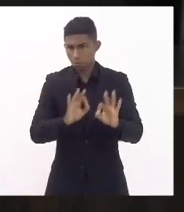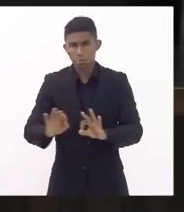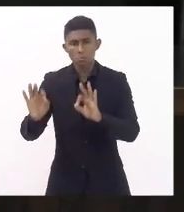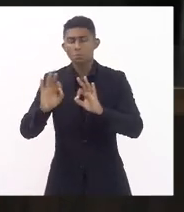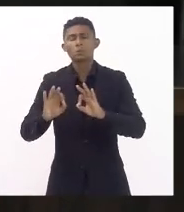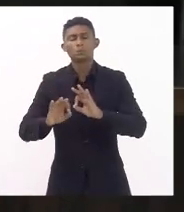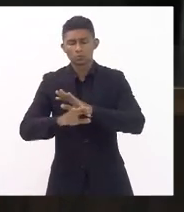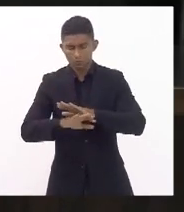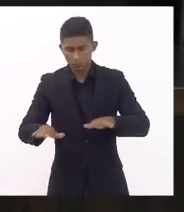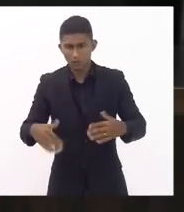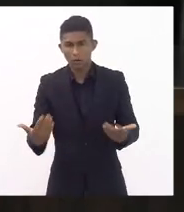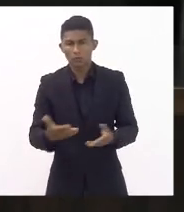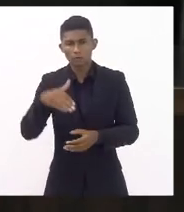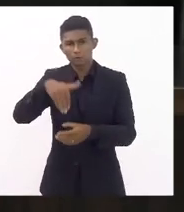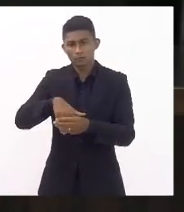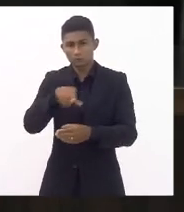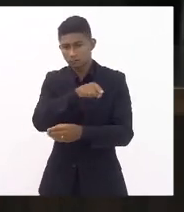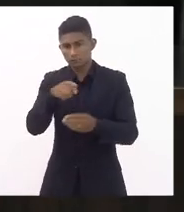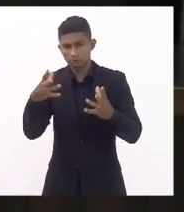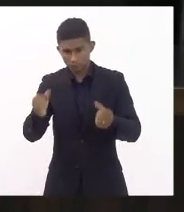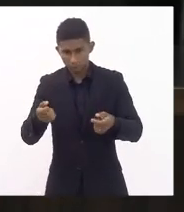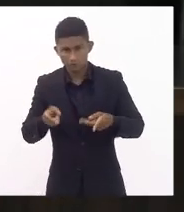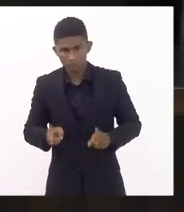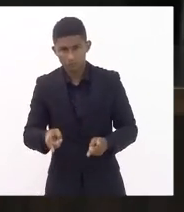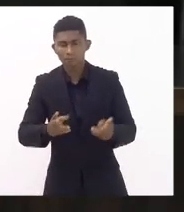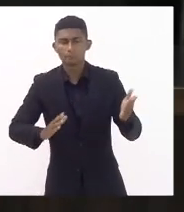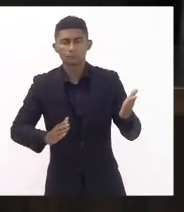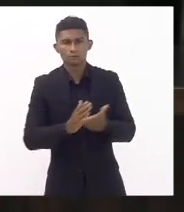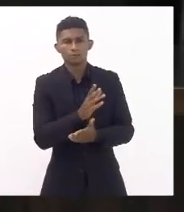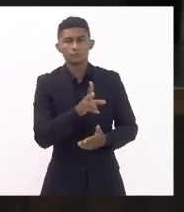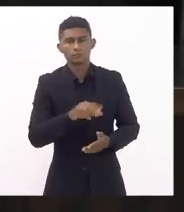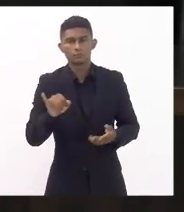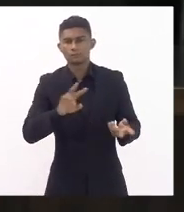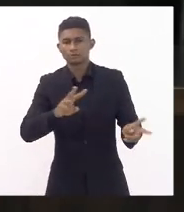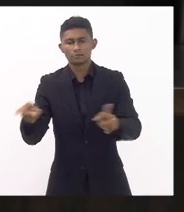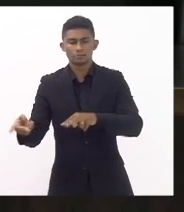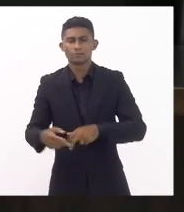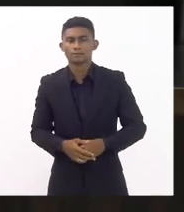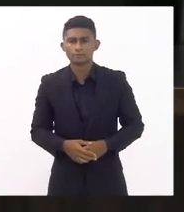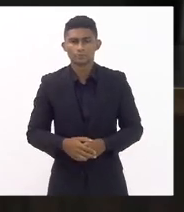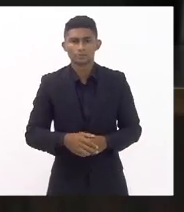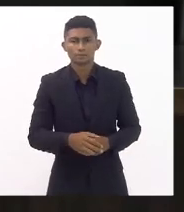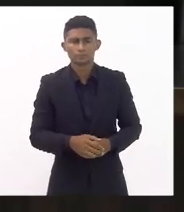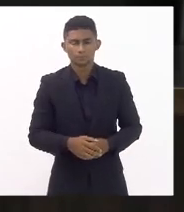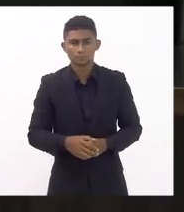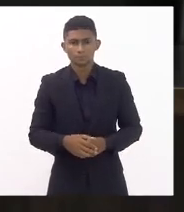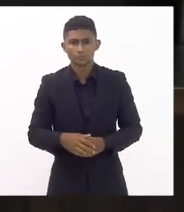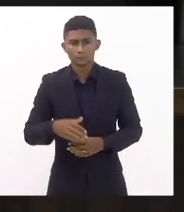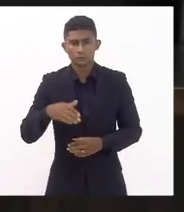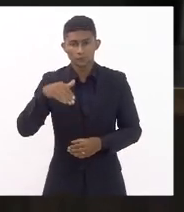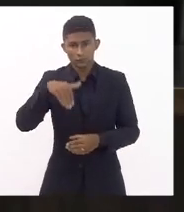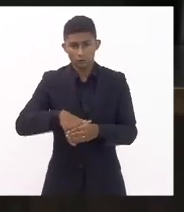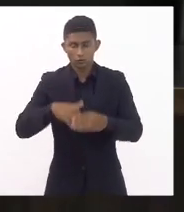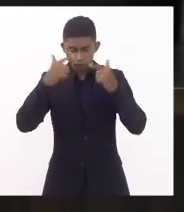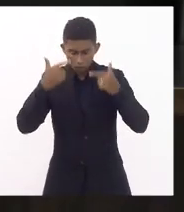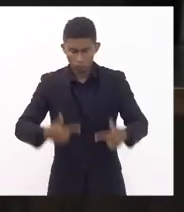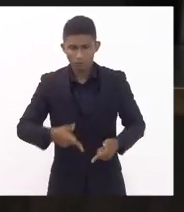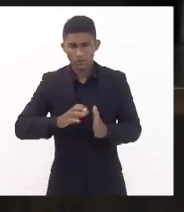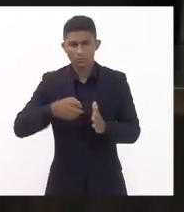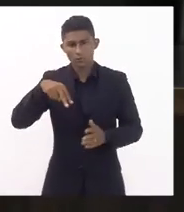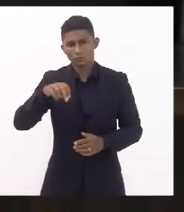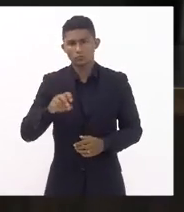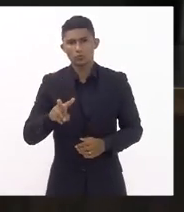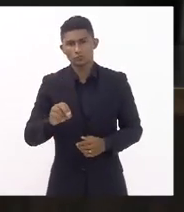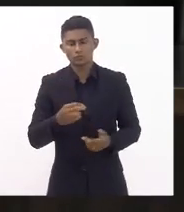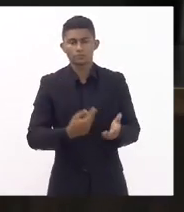encerrada a discussão. Em votação, se os que aprovam permaneçam como estão, aprovado, vai a promulgação, com voto pela abstenção do novo. Projeto